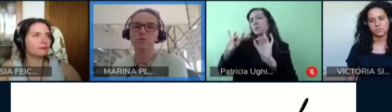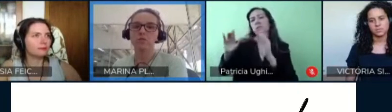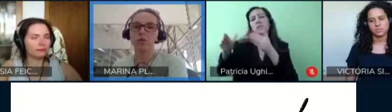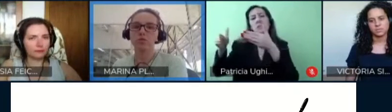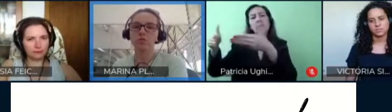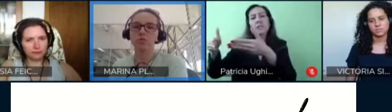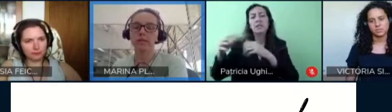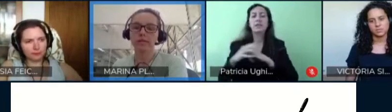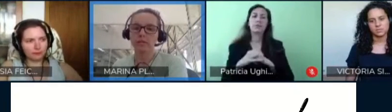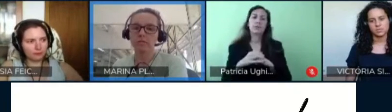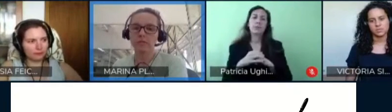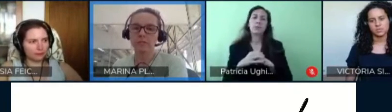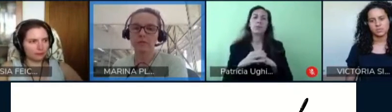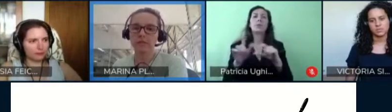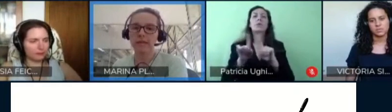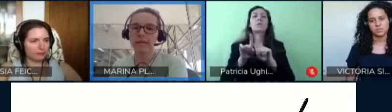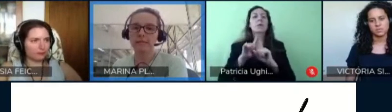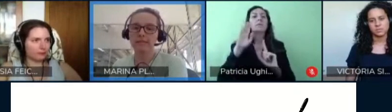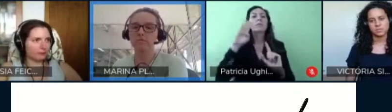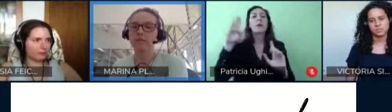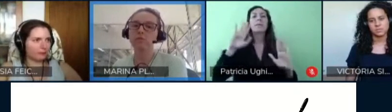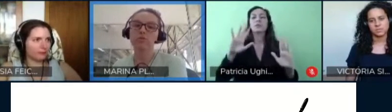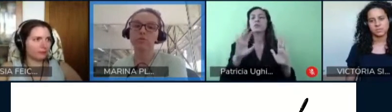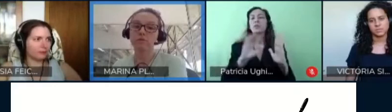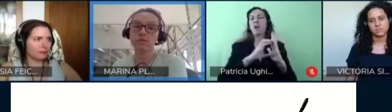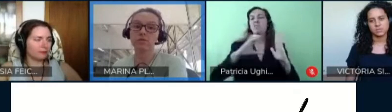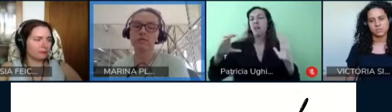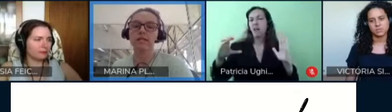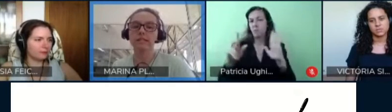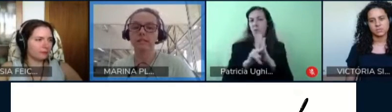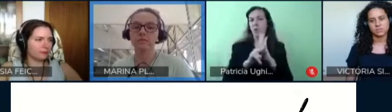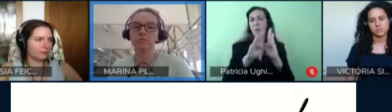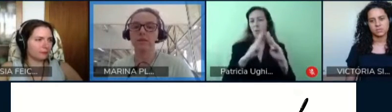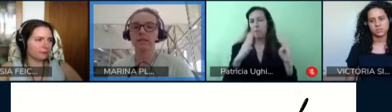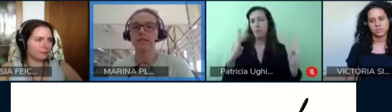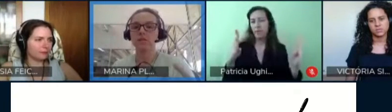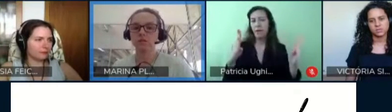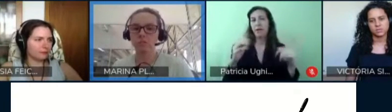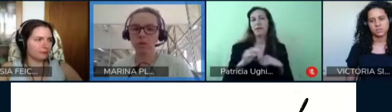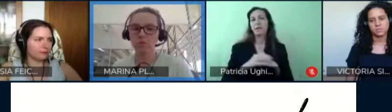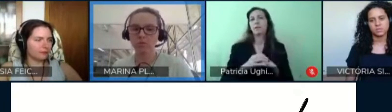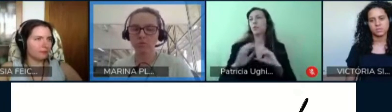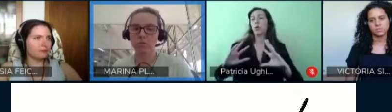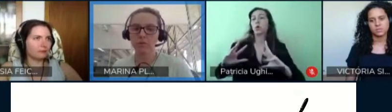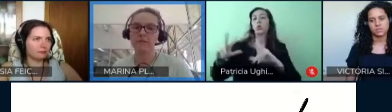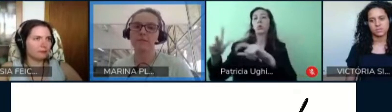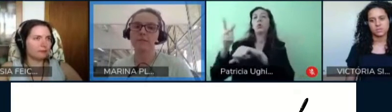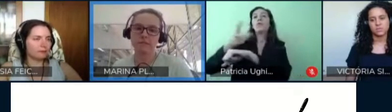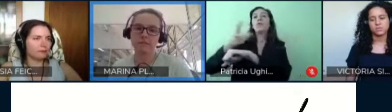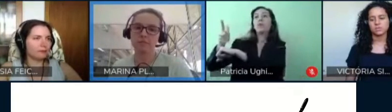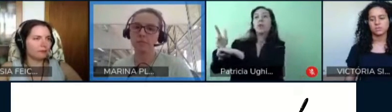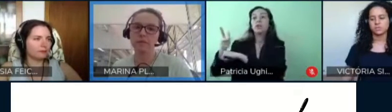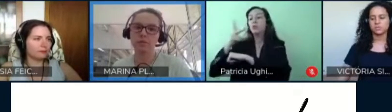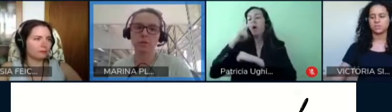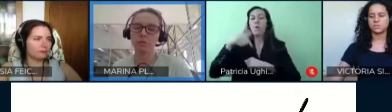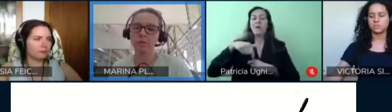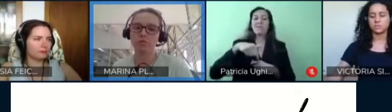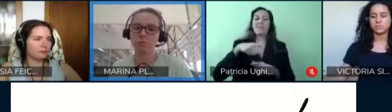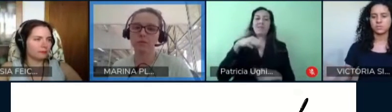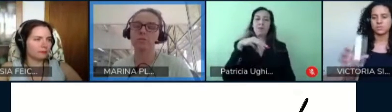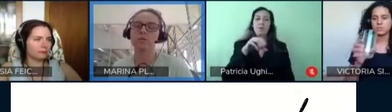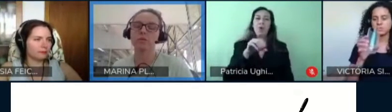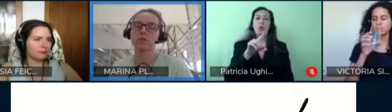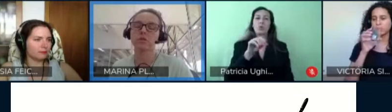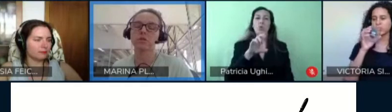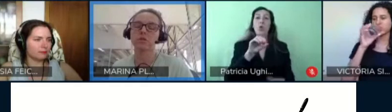principalmente no nosso catálogo das bibliotecas. Então nem todos os vídeos são grandes módulos como esse, que são de pelo